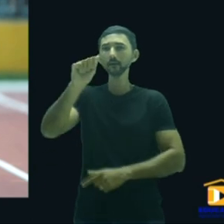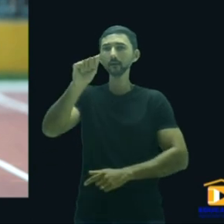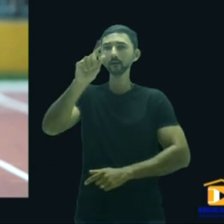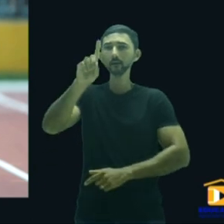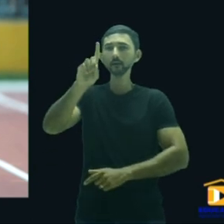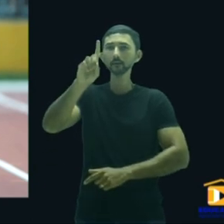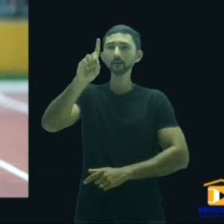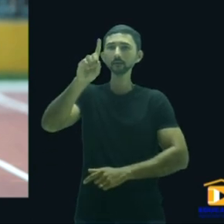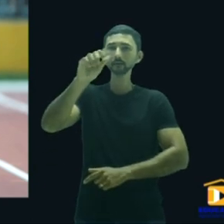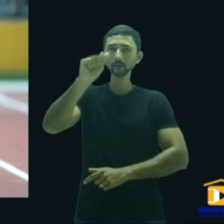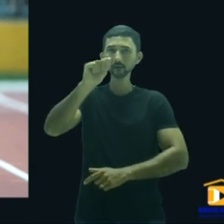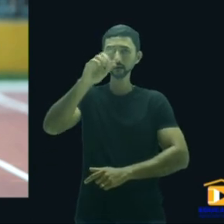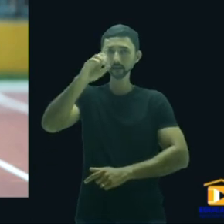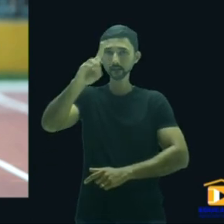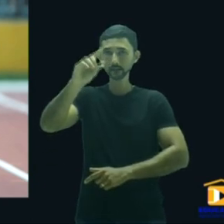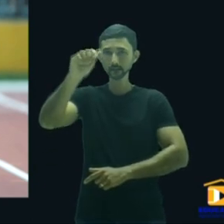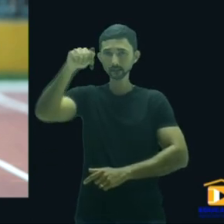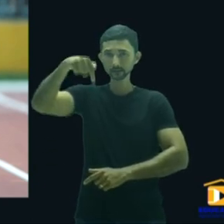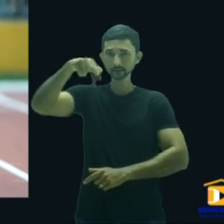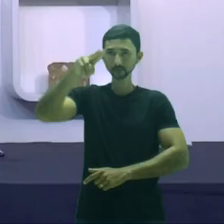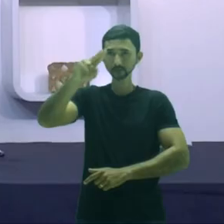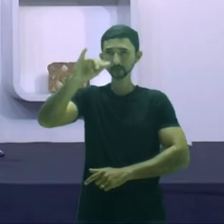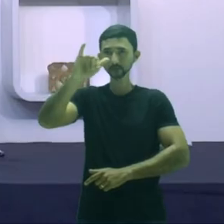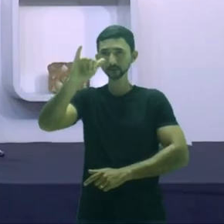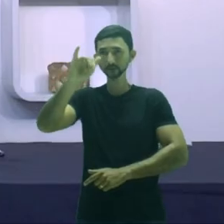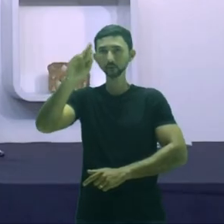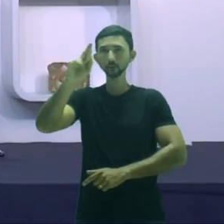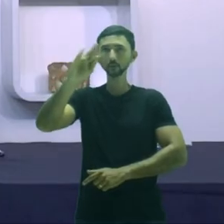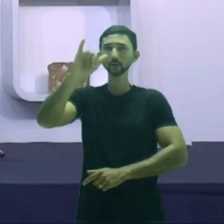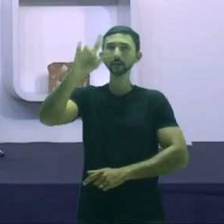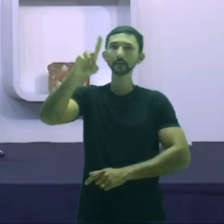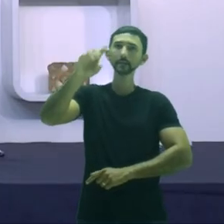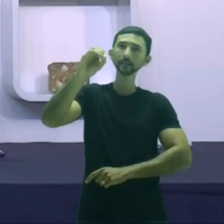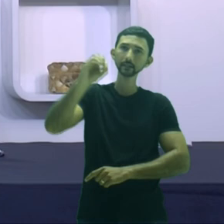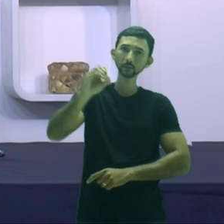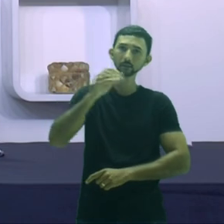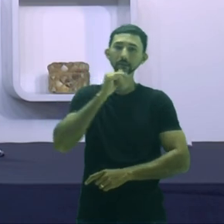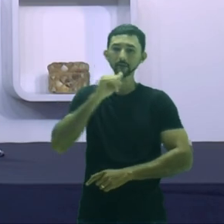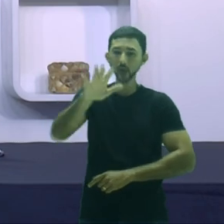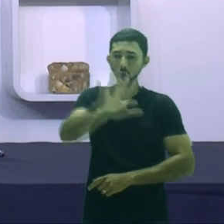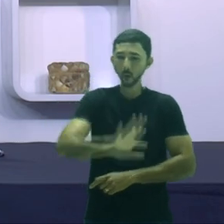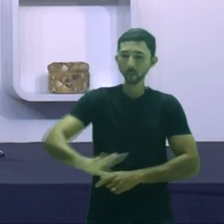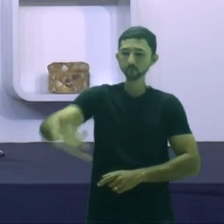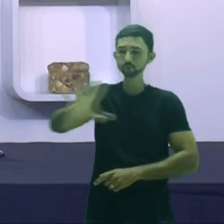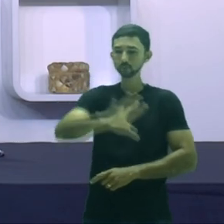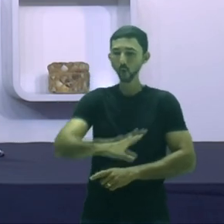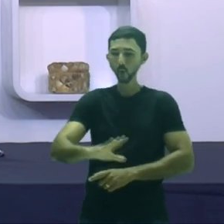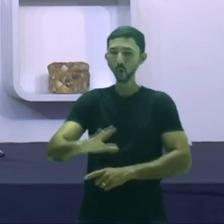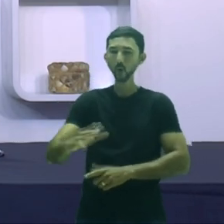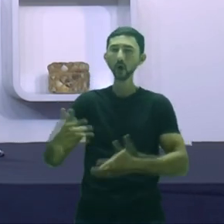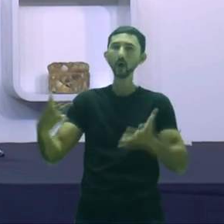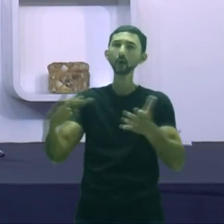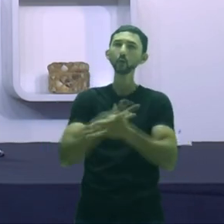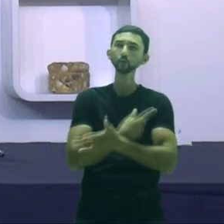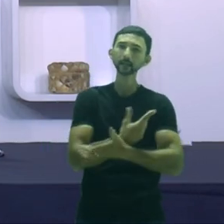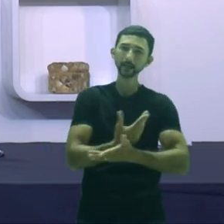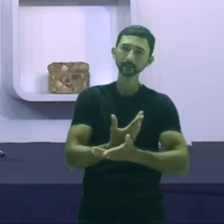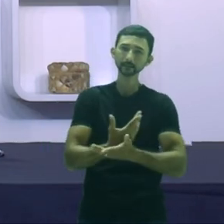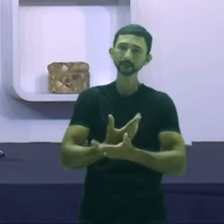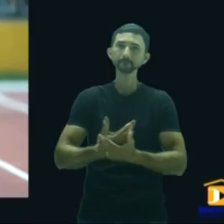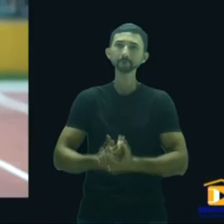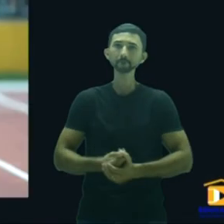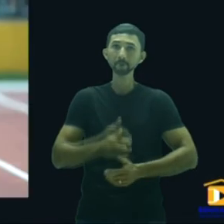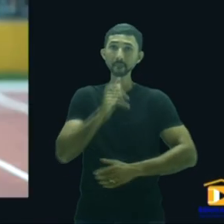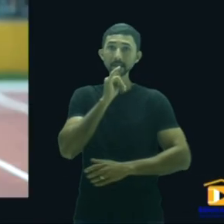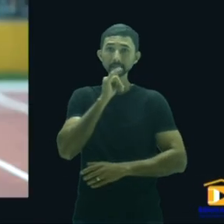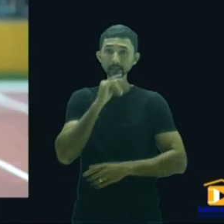adquirido? Tá? É aquele que o meio ambiente proporciona ao indivíduo. Tá? Ou seja, aqui